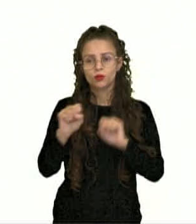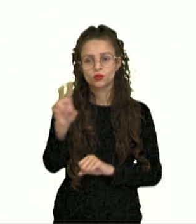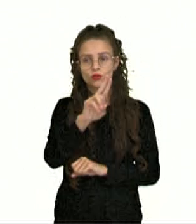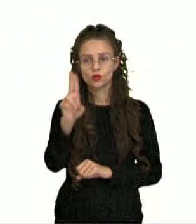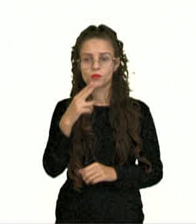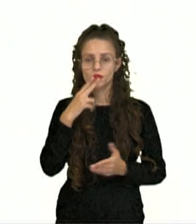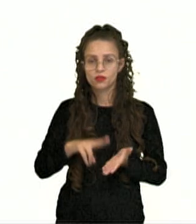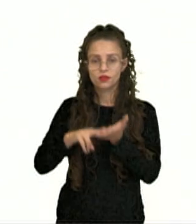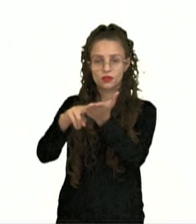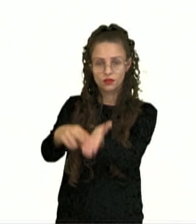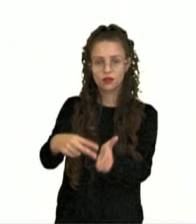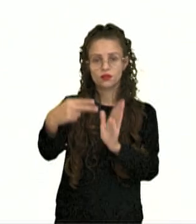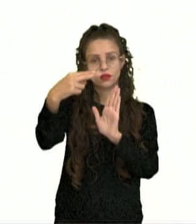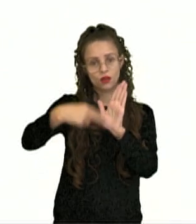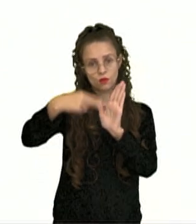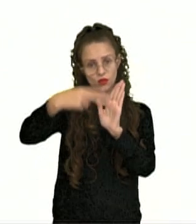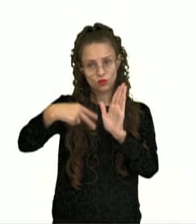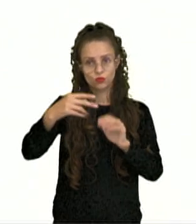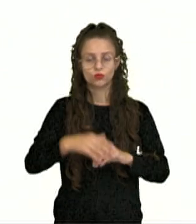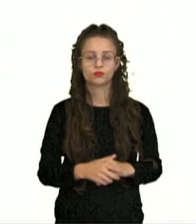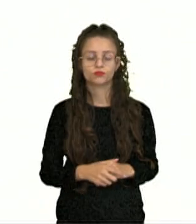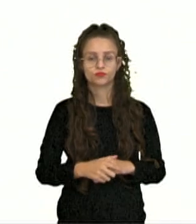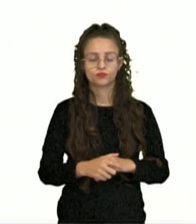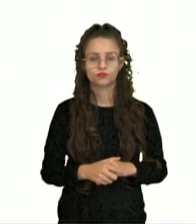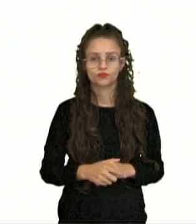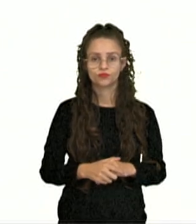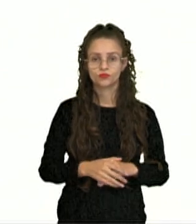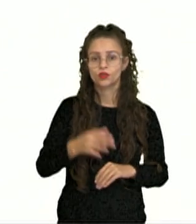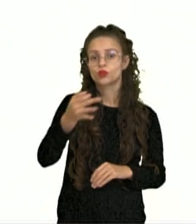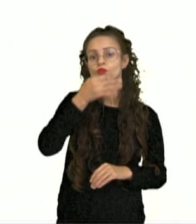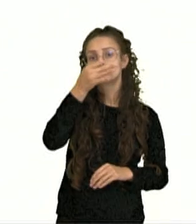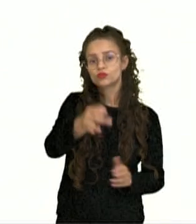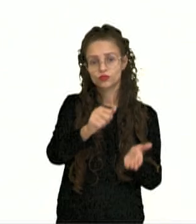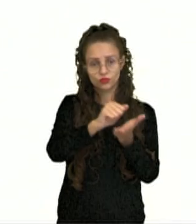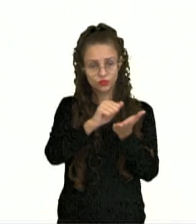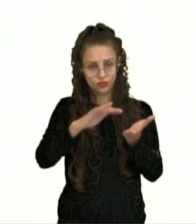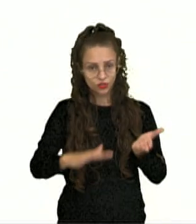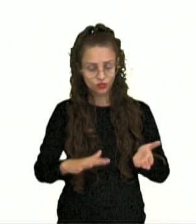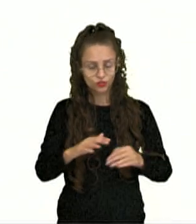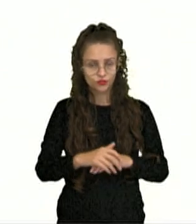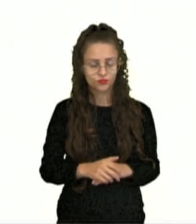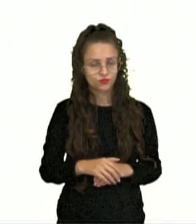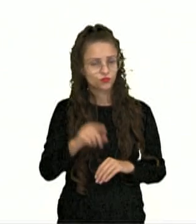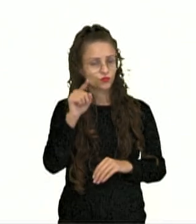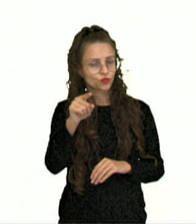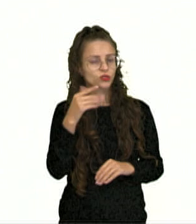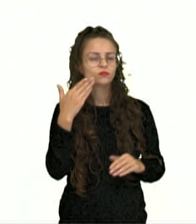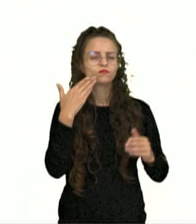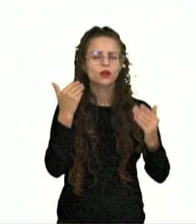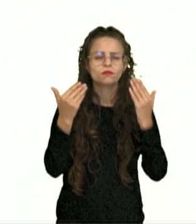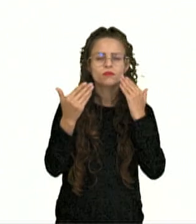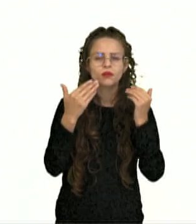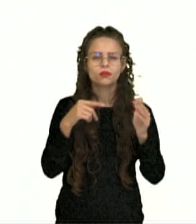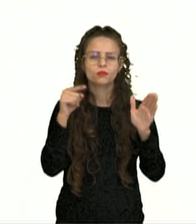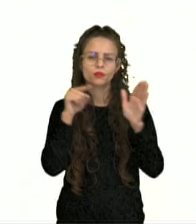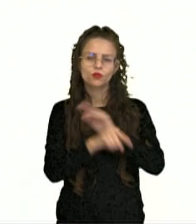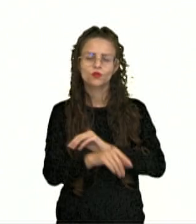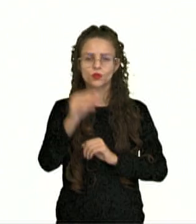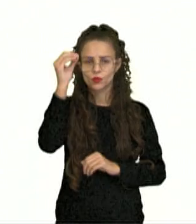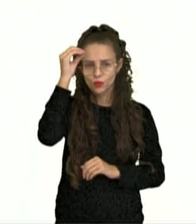ou carta do editor. Uma sugestão de atividade. Aprofunde seus conhecimentos lendo